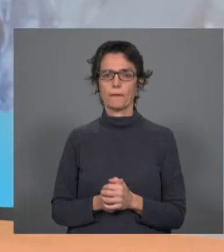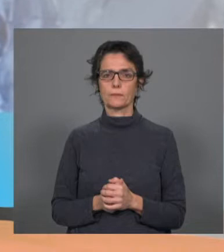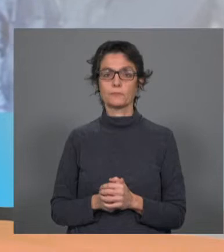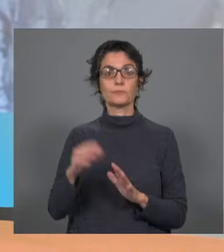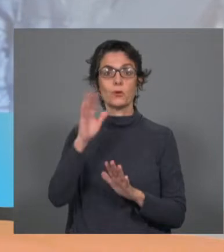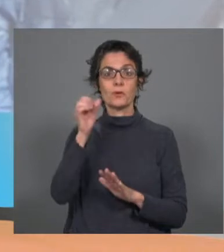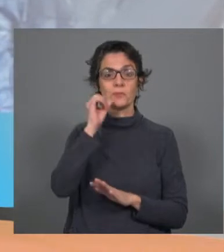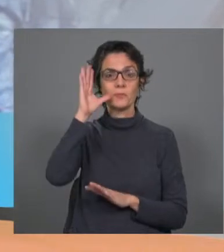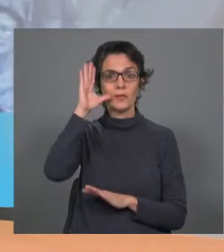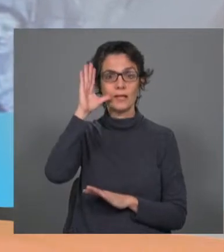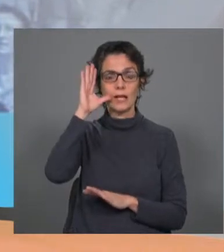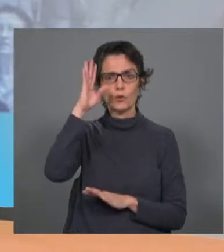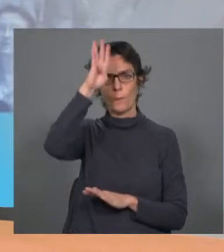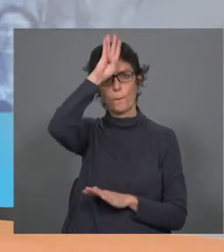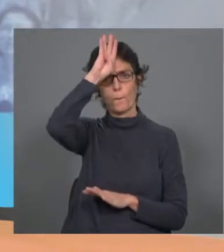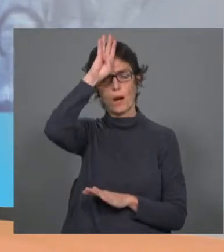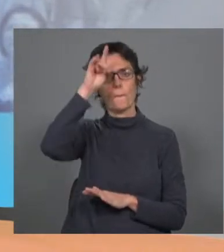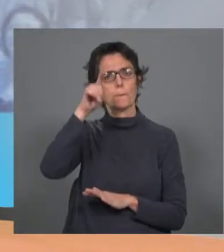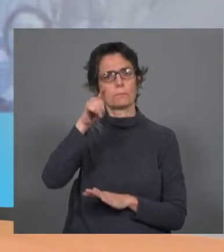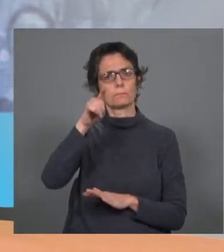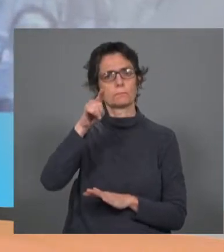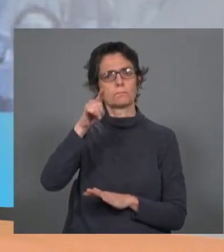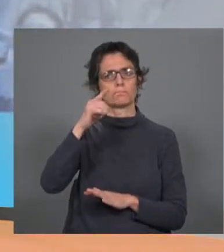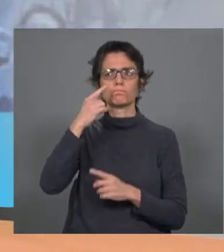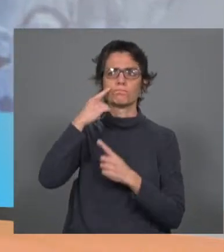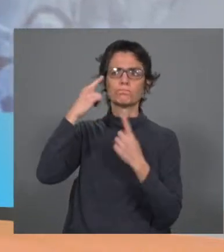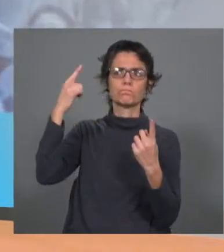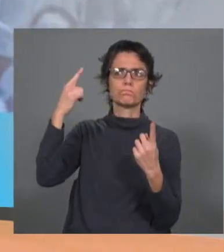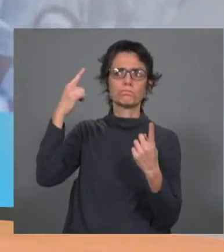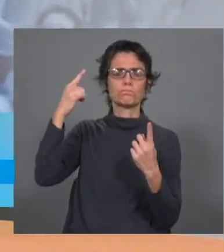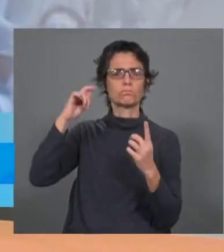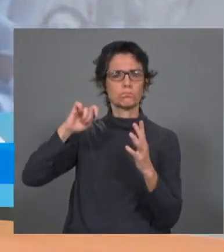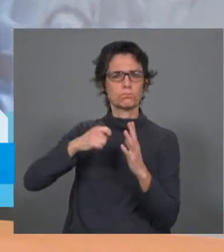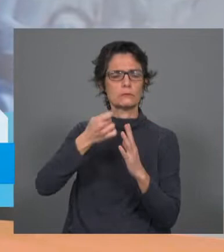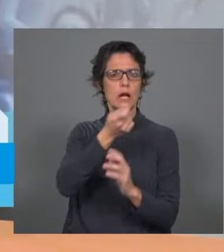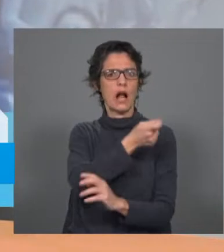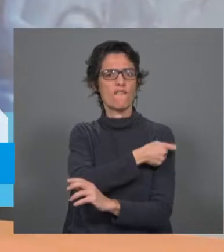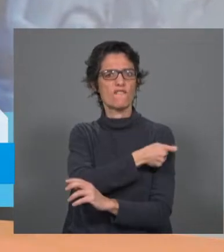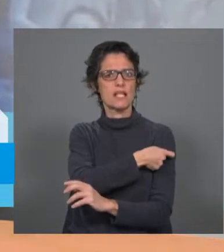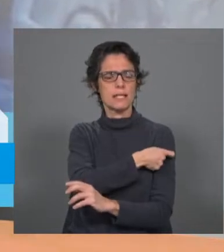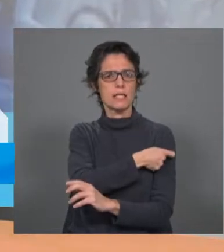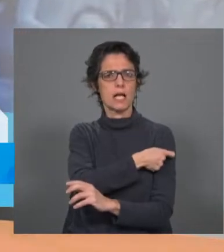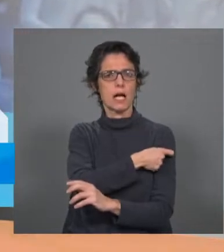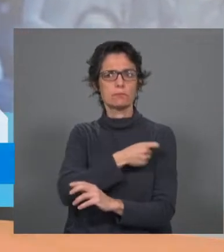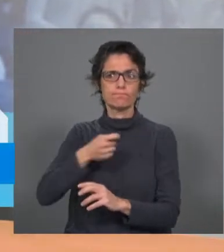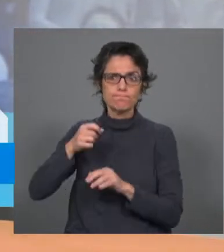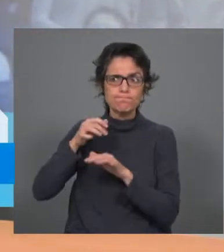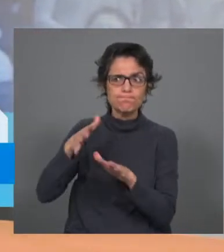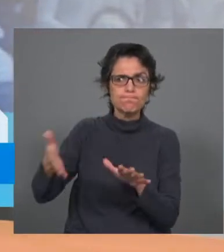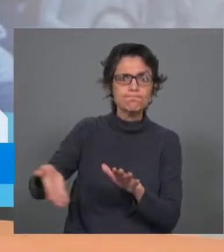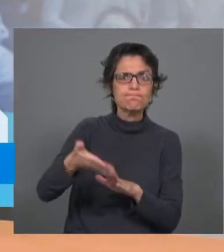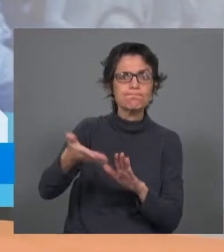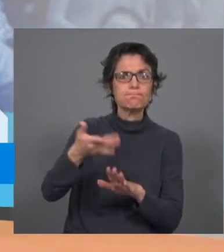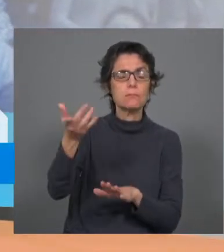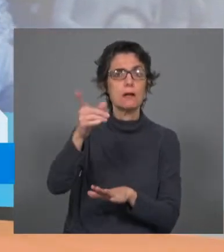Olá, boa tarde. O Papa Francisco tem apelado de forma insistente a que a vacina chegue a todos e principalmente aos